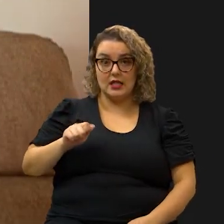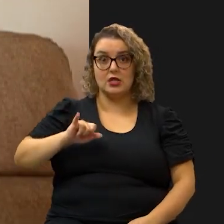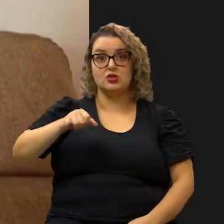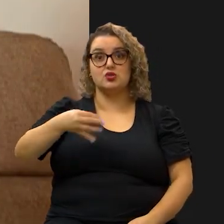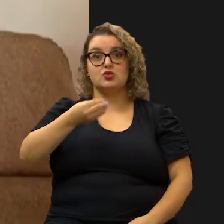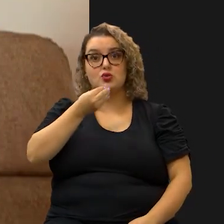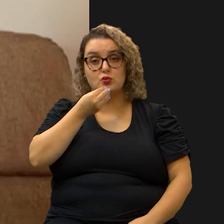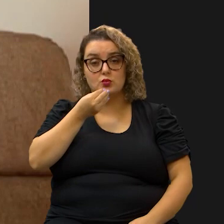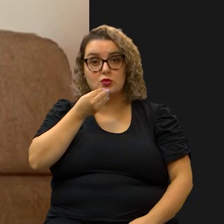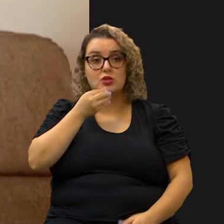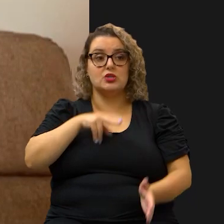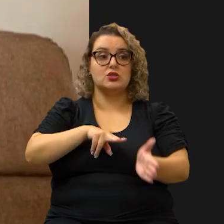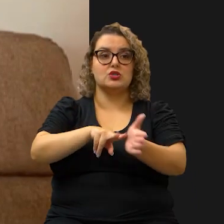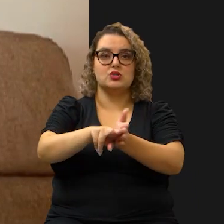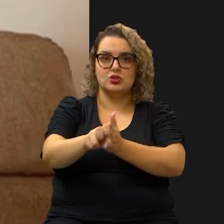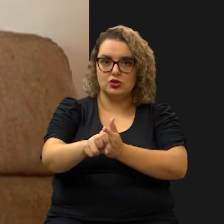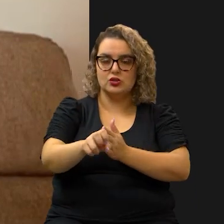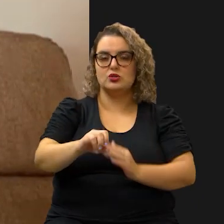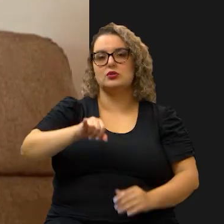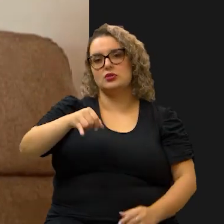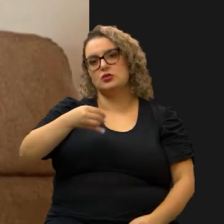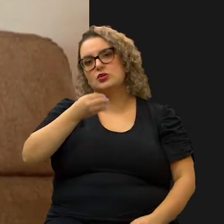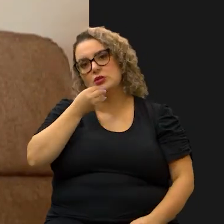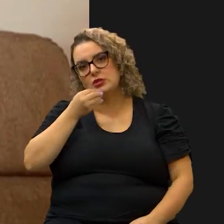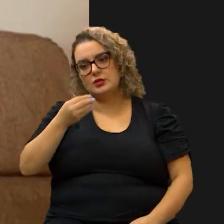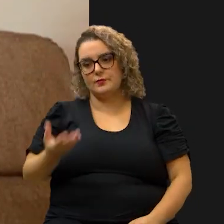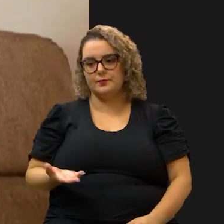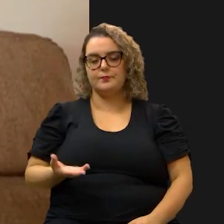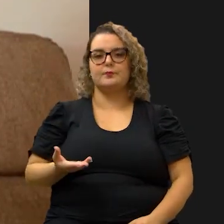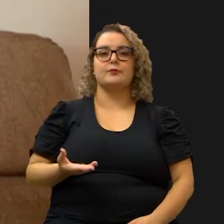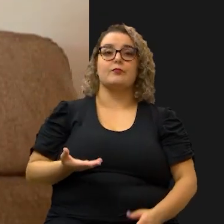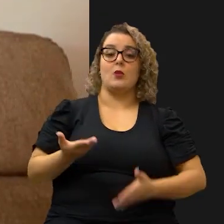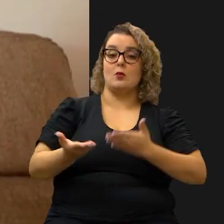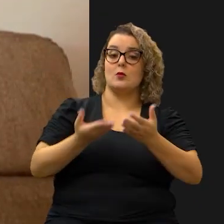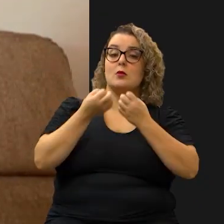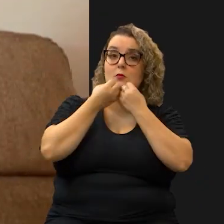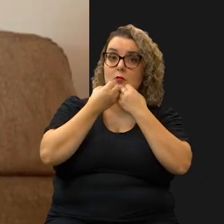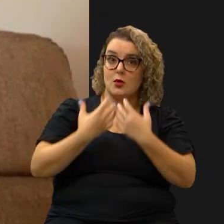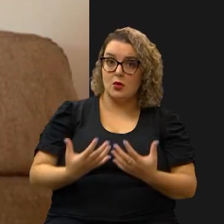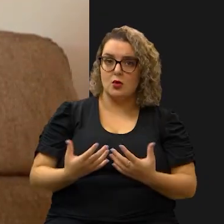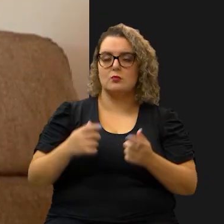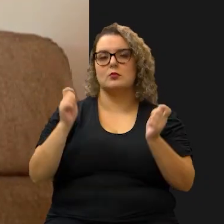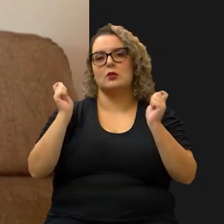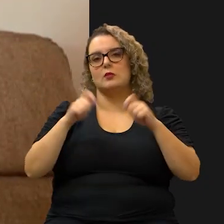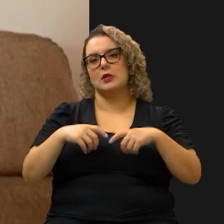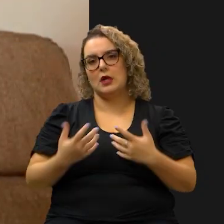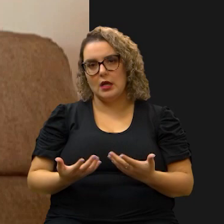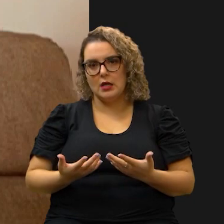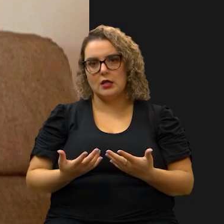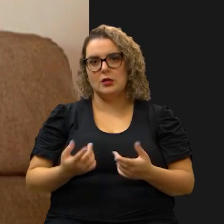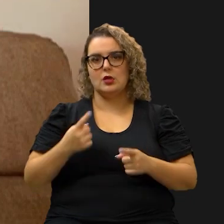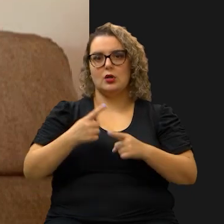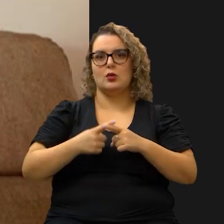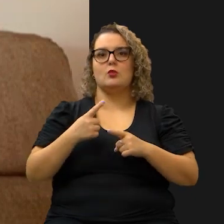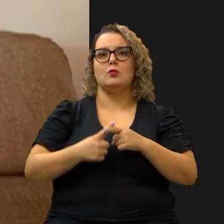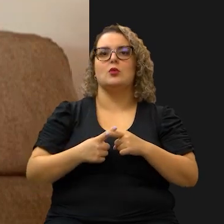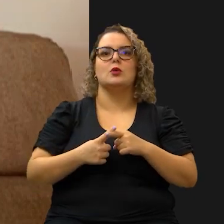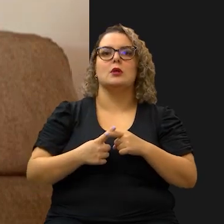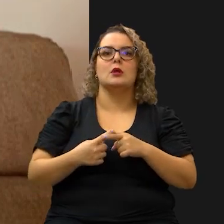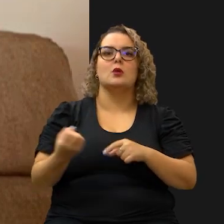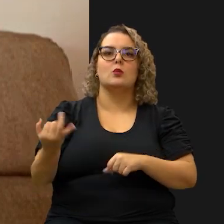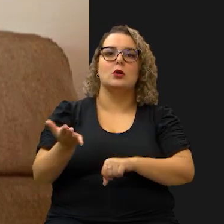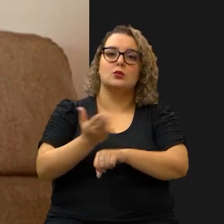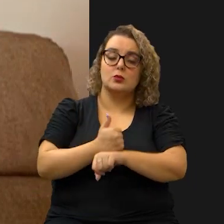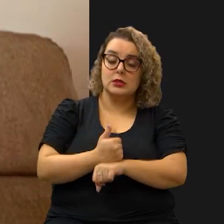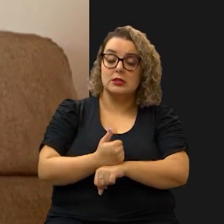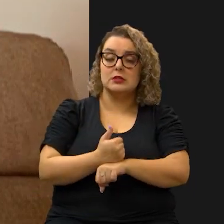janela de oportunidade, né? A gente diagnosticar esse paciente na janela de oportunidade para fazer um bom tratamento, um tratamento eficaz.